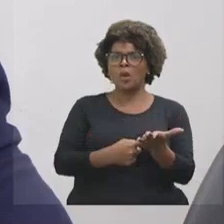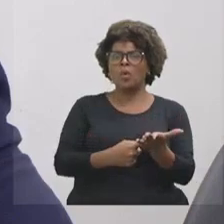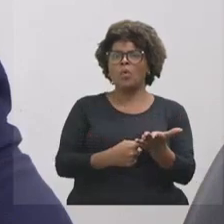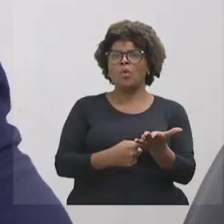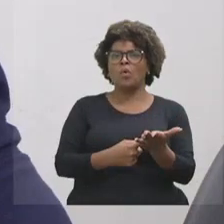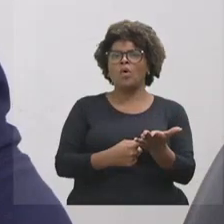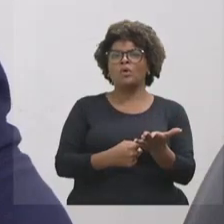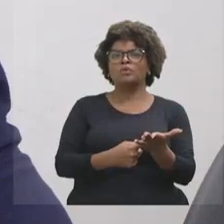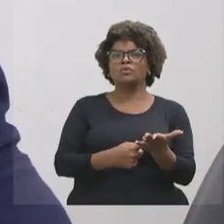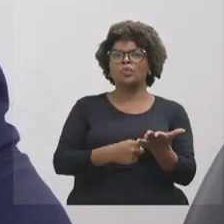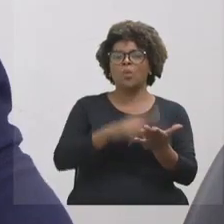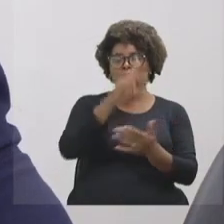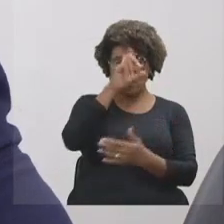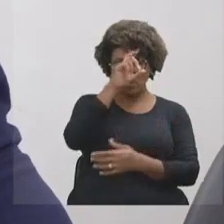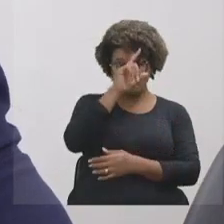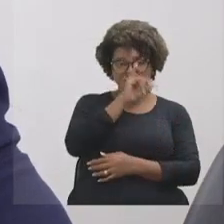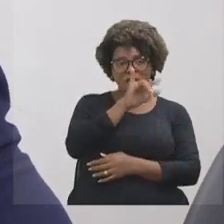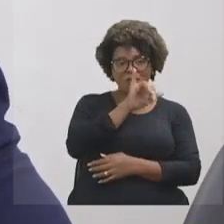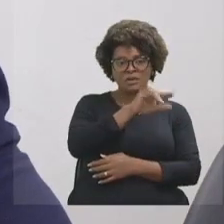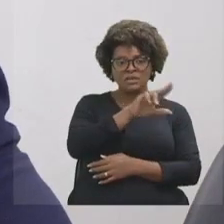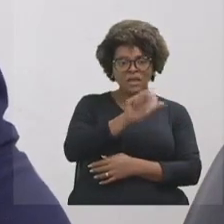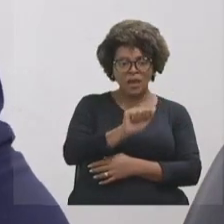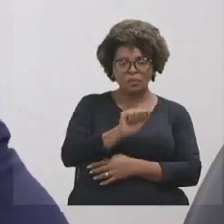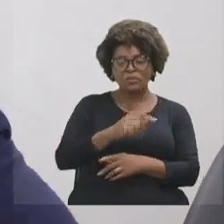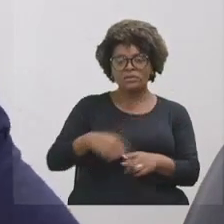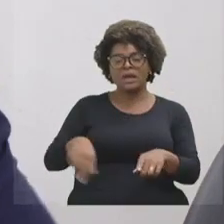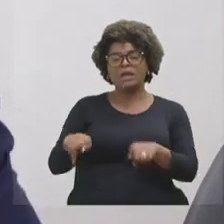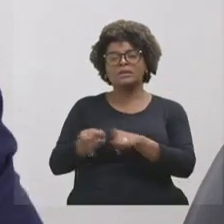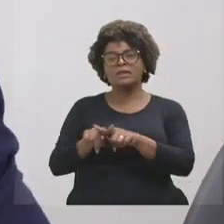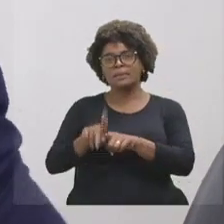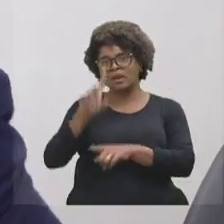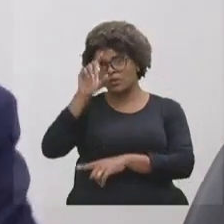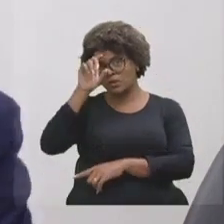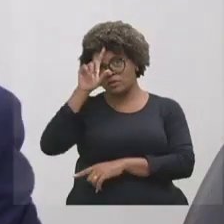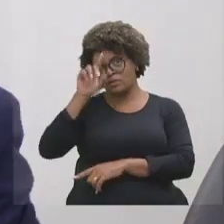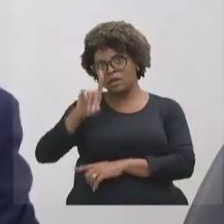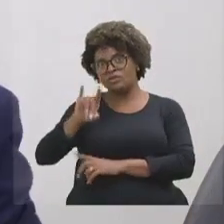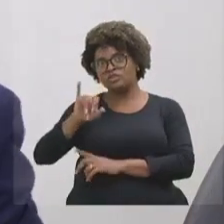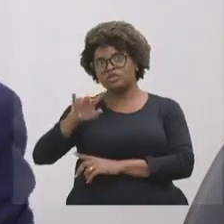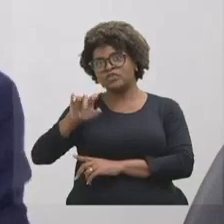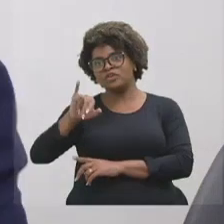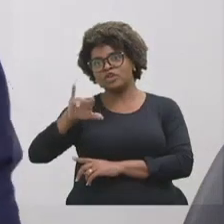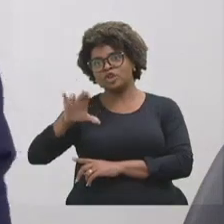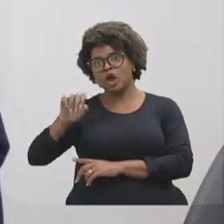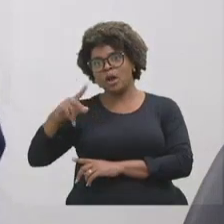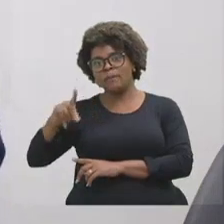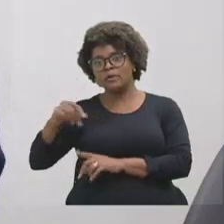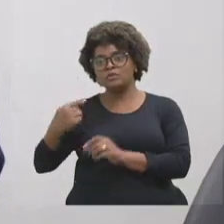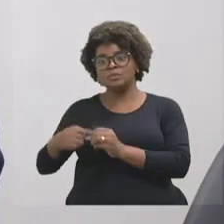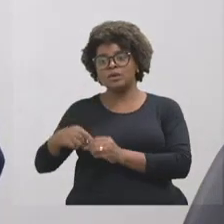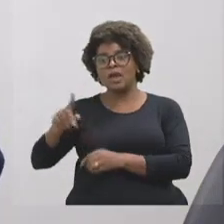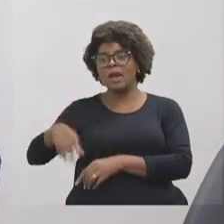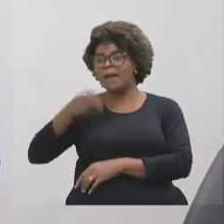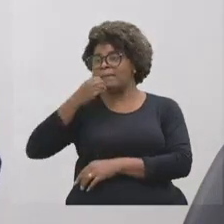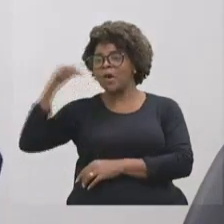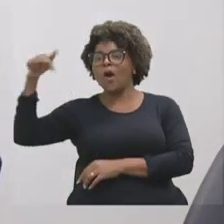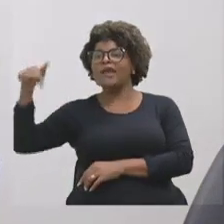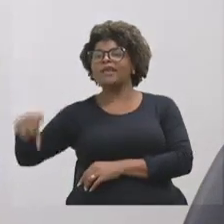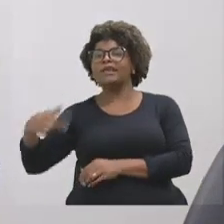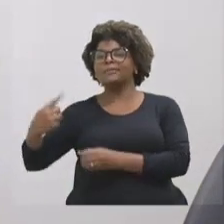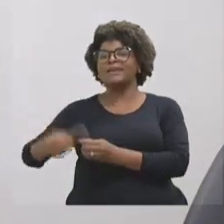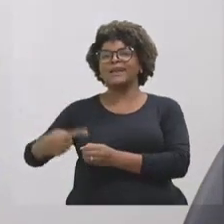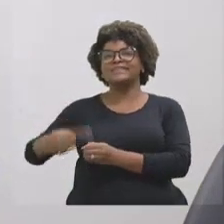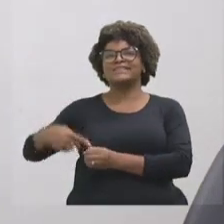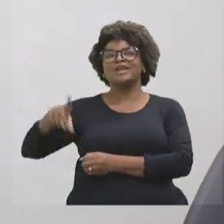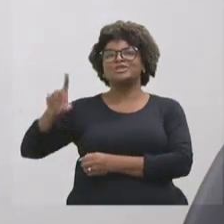hospital de Itaúna e de Divinópolis para não habilitação de novo serviço porque para Divinópolis é bom e para Itaú na amarra o serviço